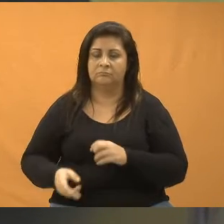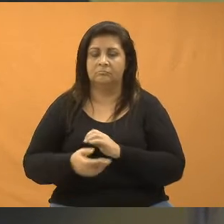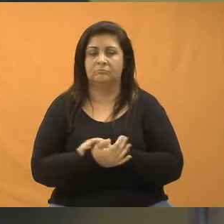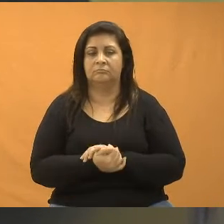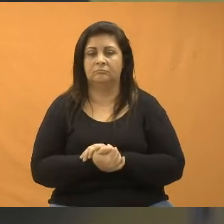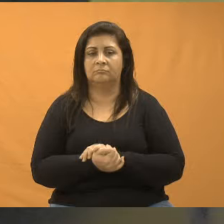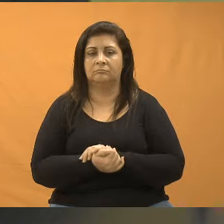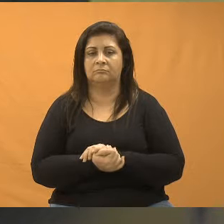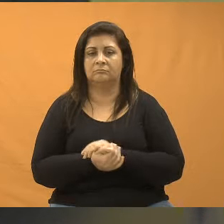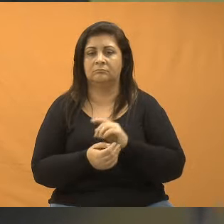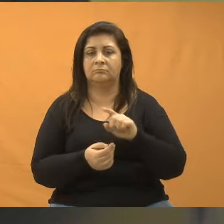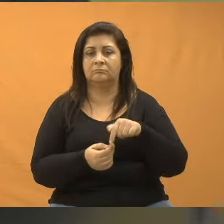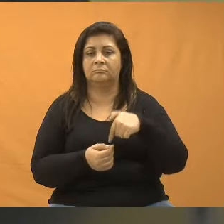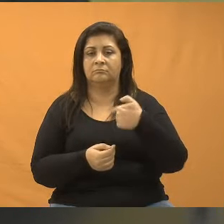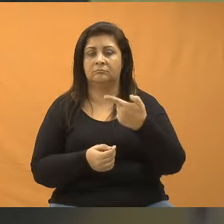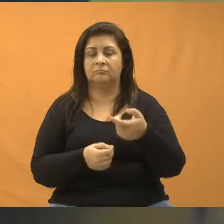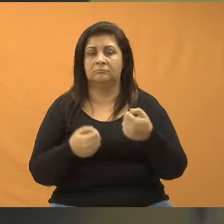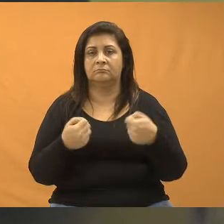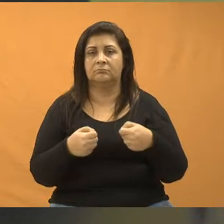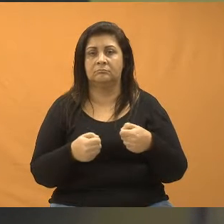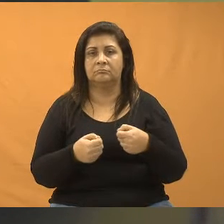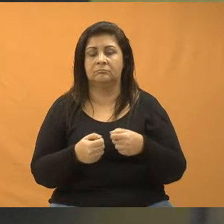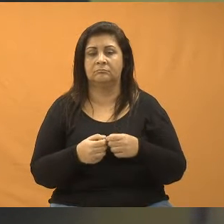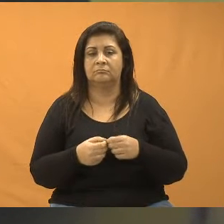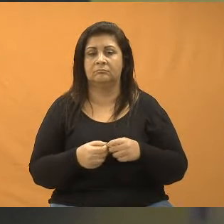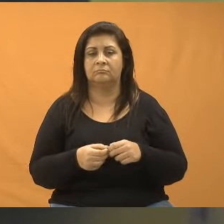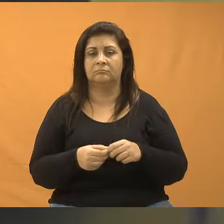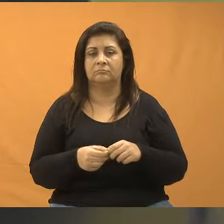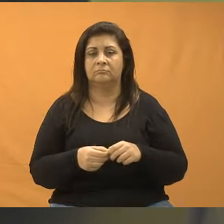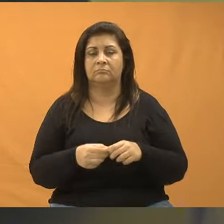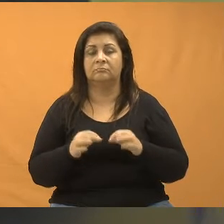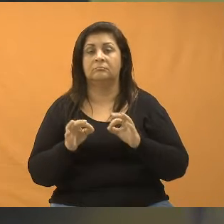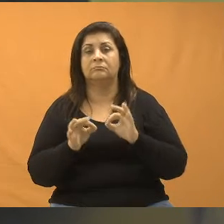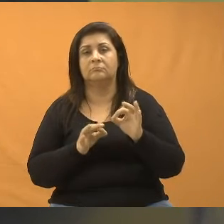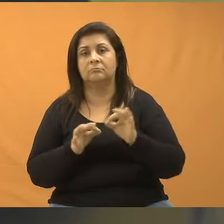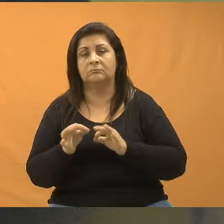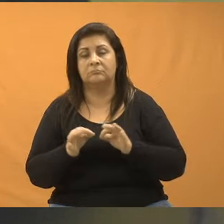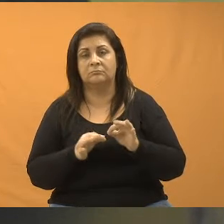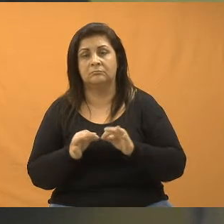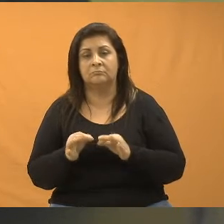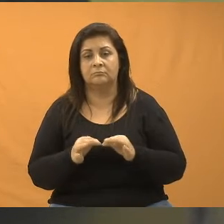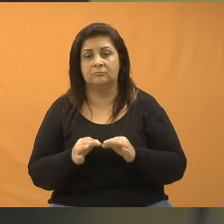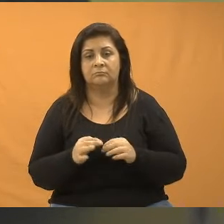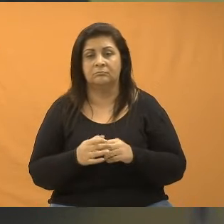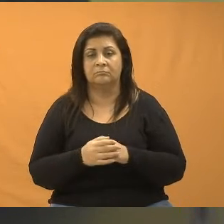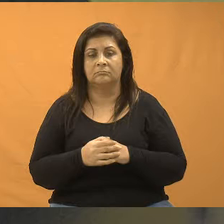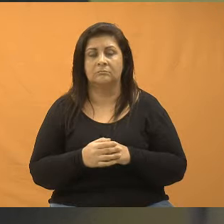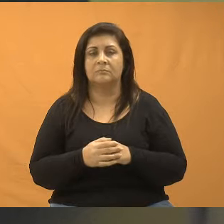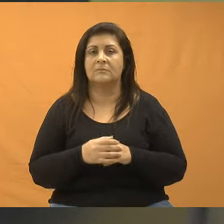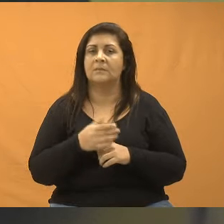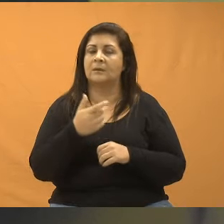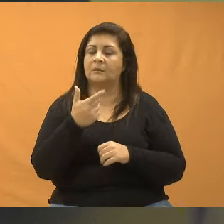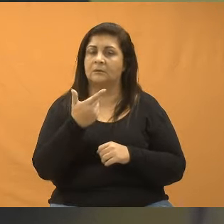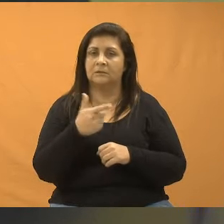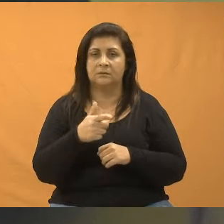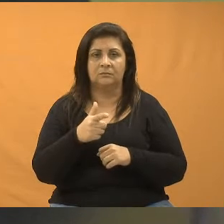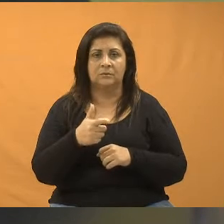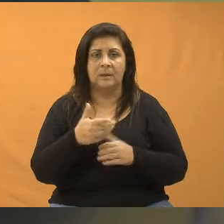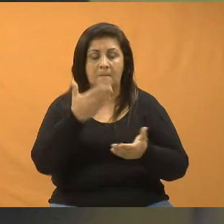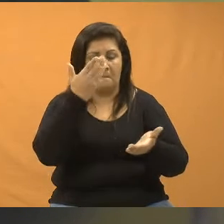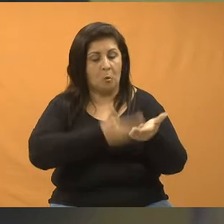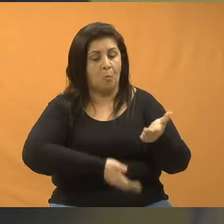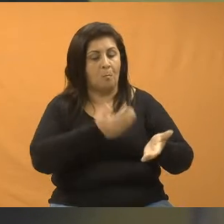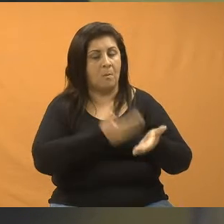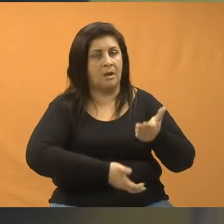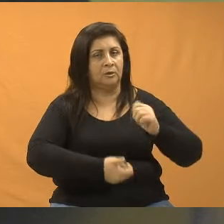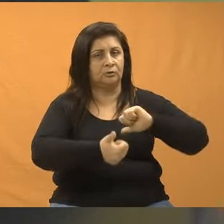à frente precisa a gente criar um instrumento que garanta que não haverá perda na qualidade de